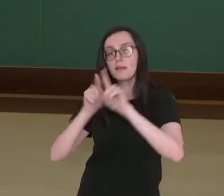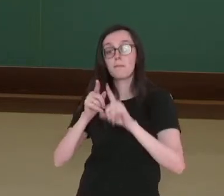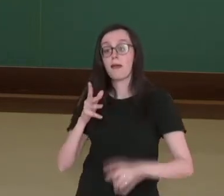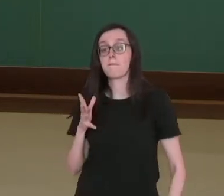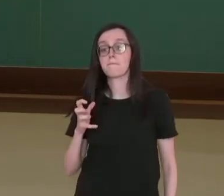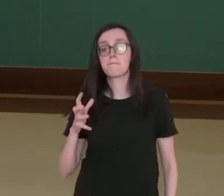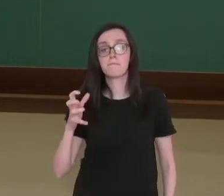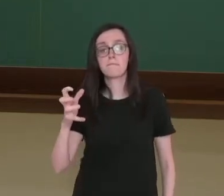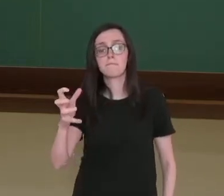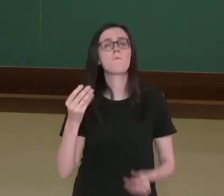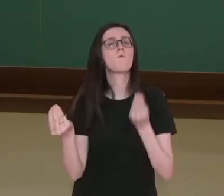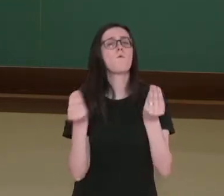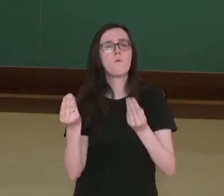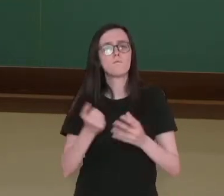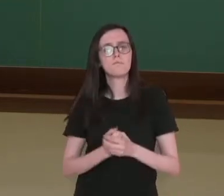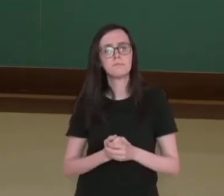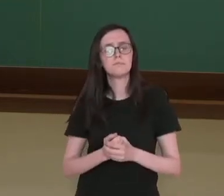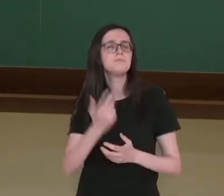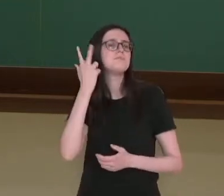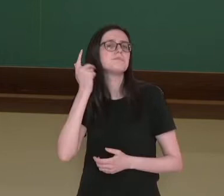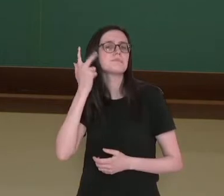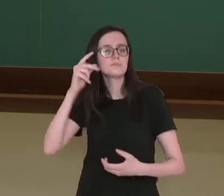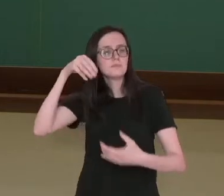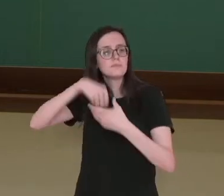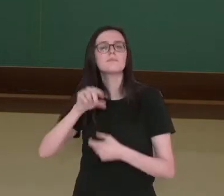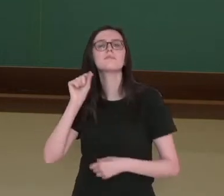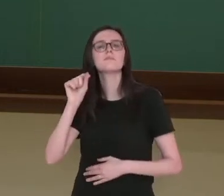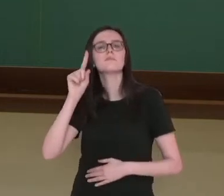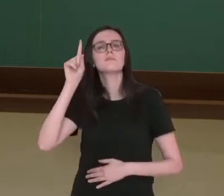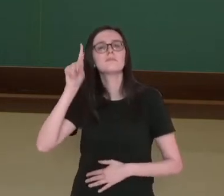bactérias, geralmente elas têm uma